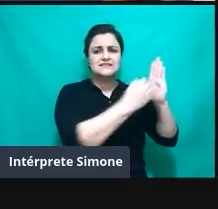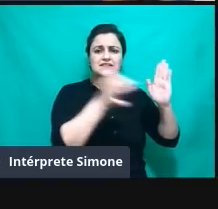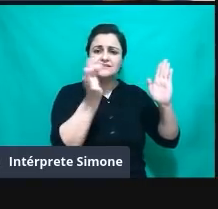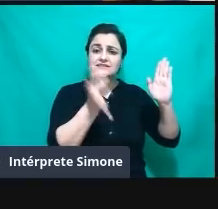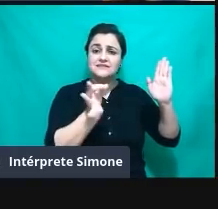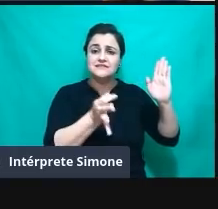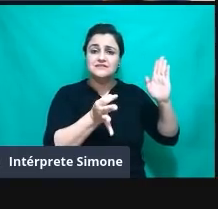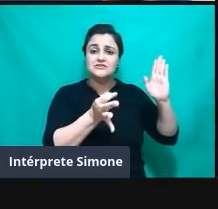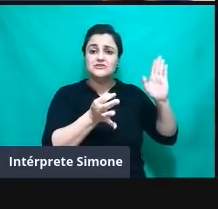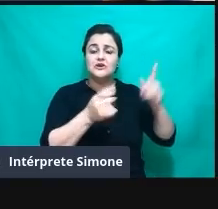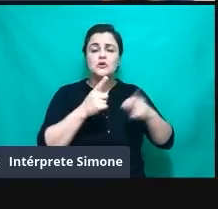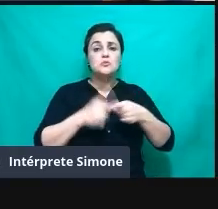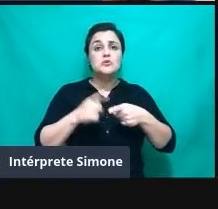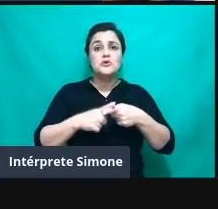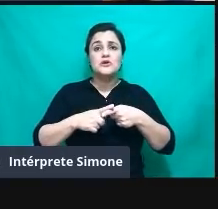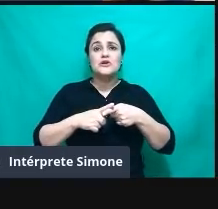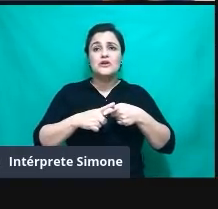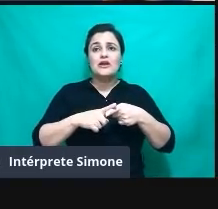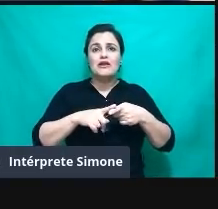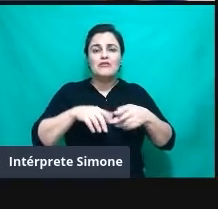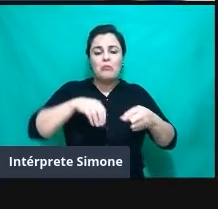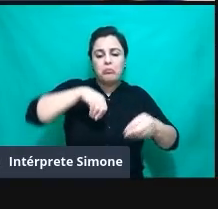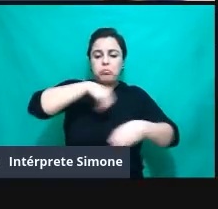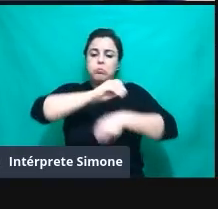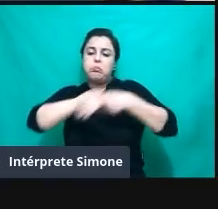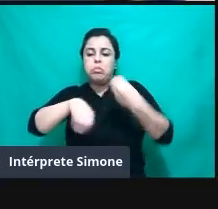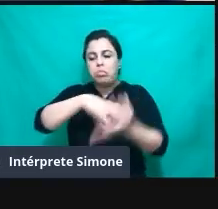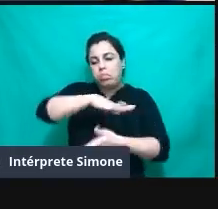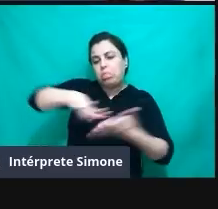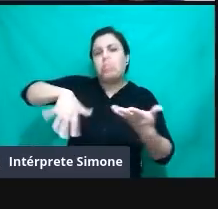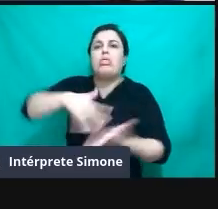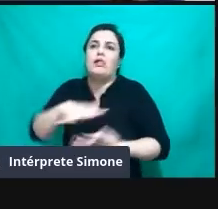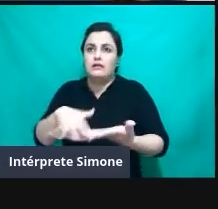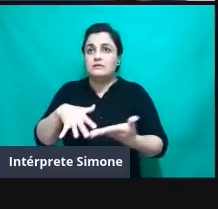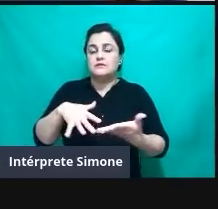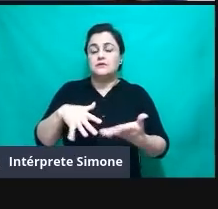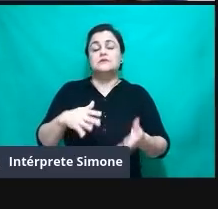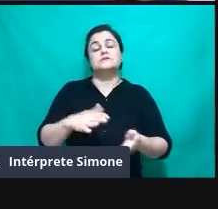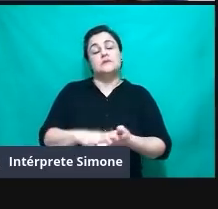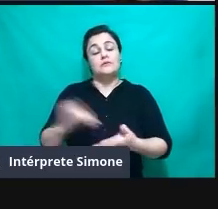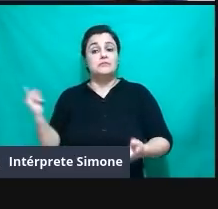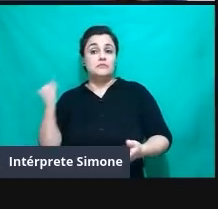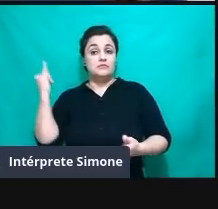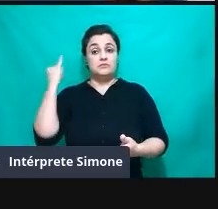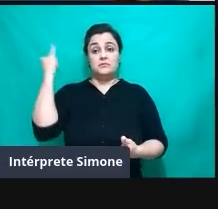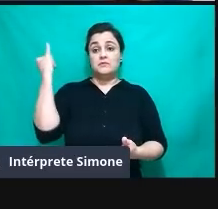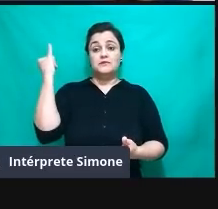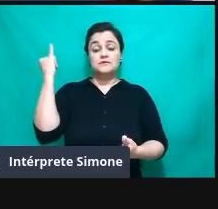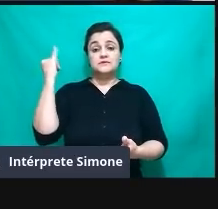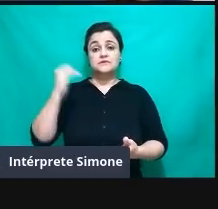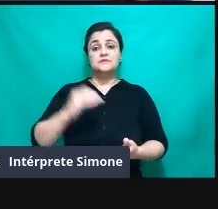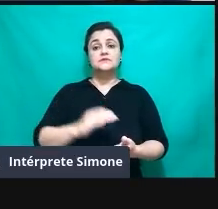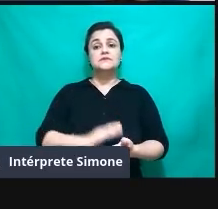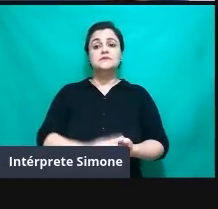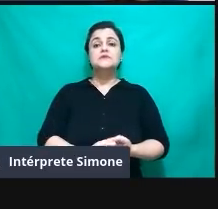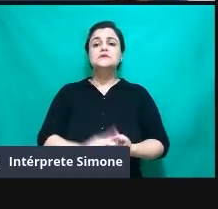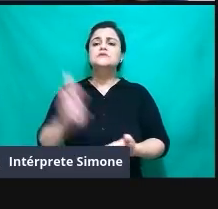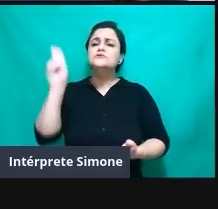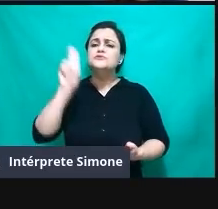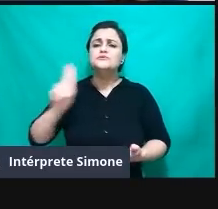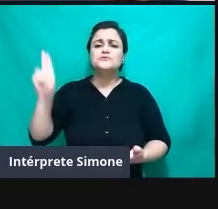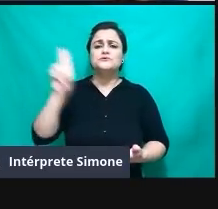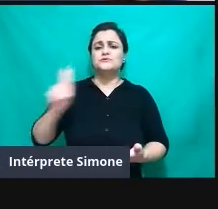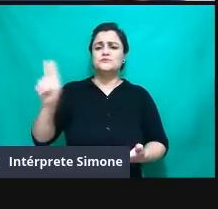modo de fazer sem ter antes os ingredientes, né? Mas como eu posso utilizar, ele é predominante da